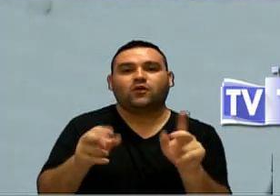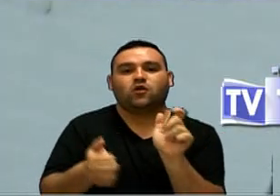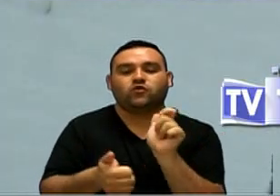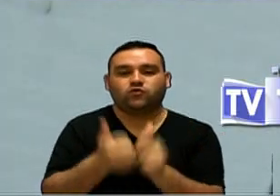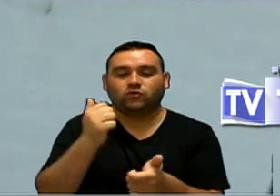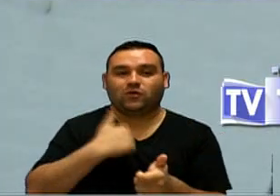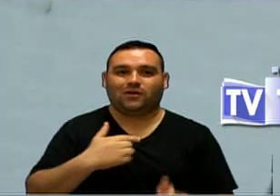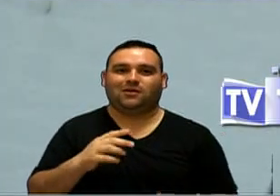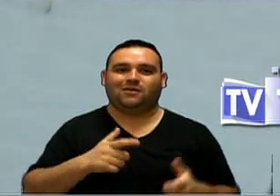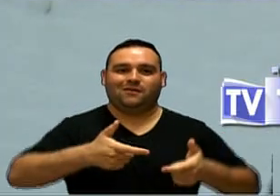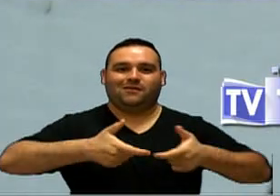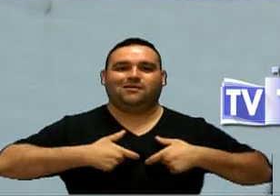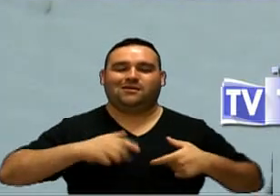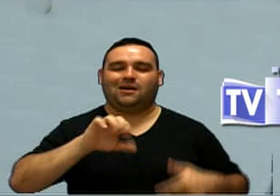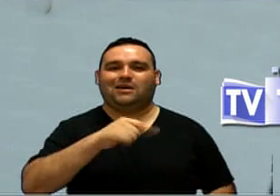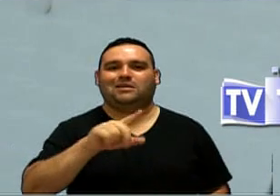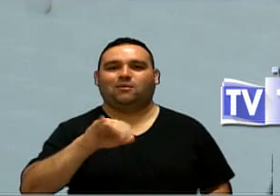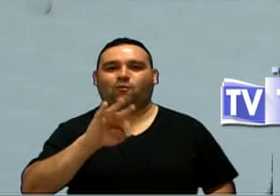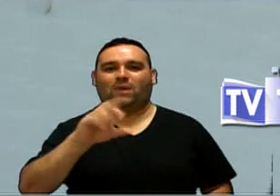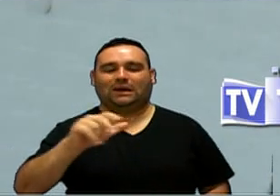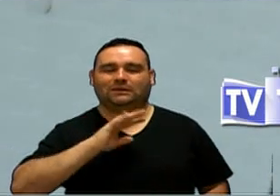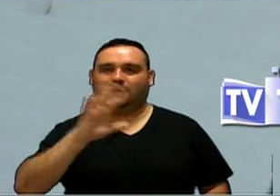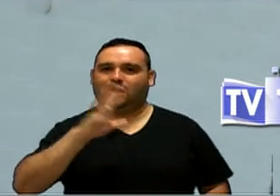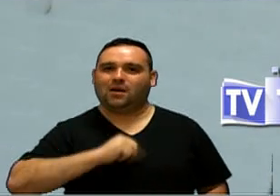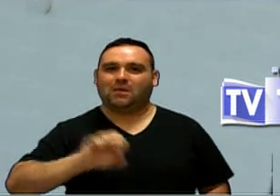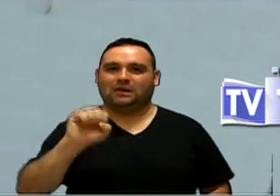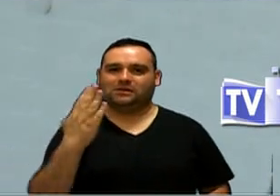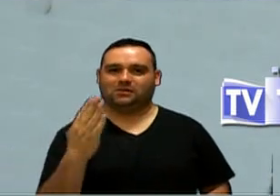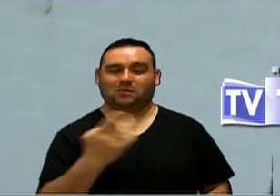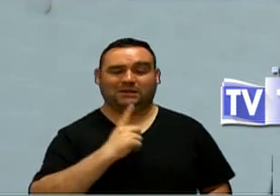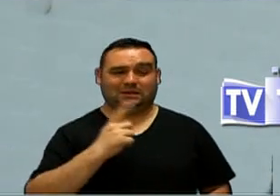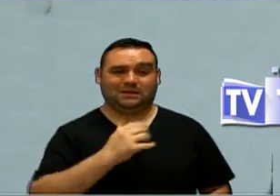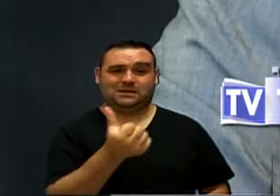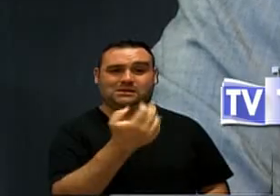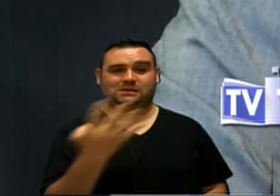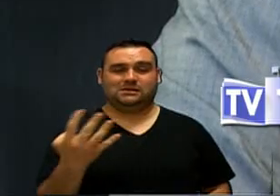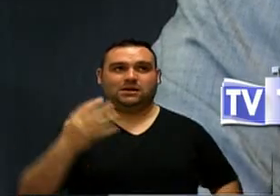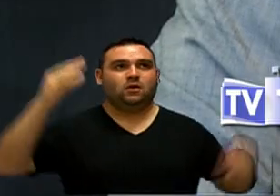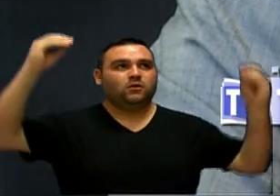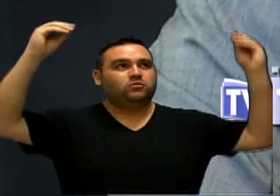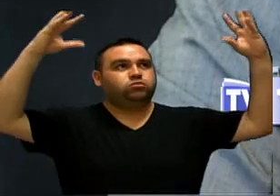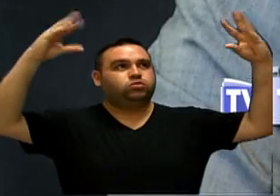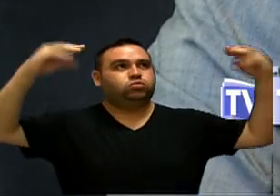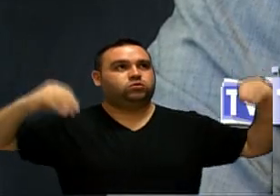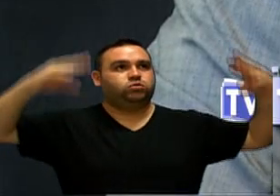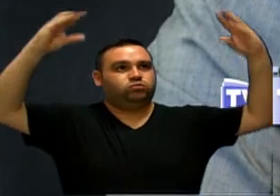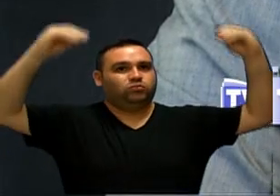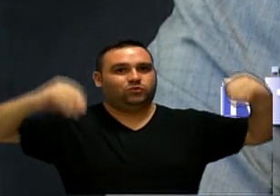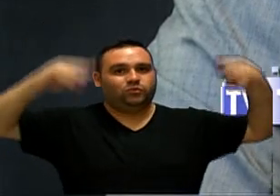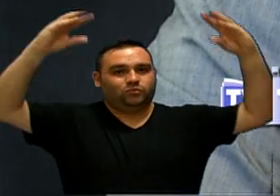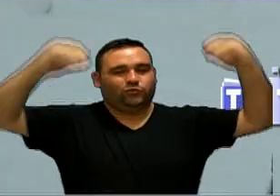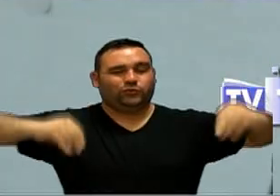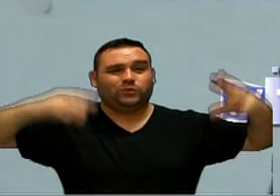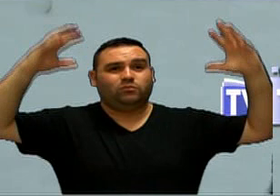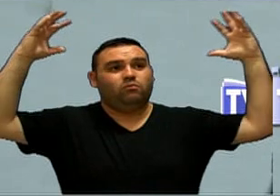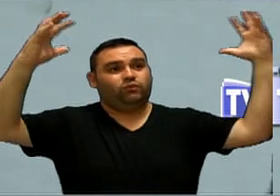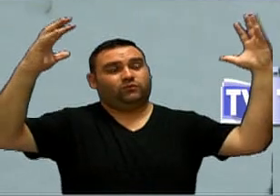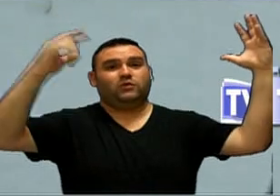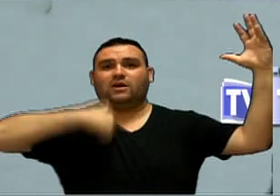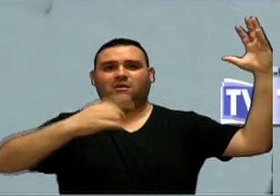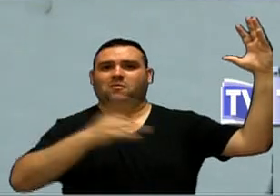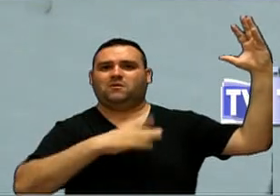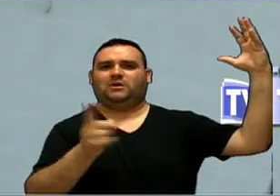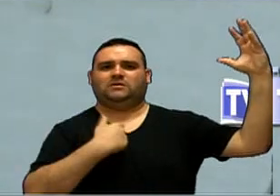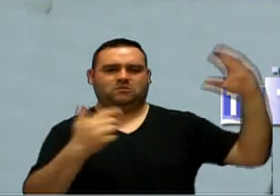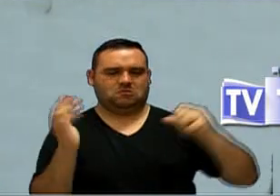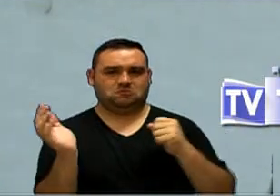jogo, eu sou são-bentista, todo mundo sabe disso. Tem 64 refletores lá. E eu não tenho medo, não vou